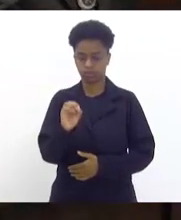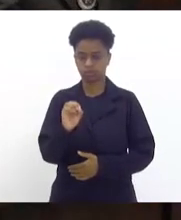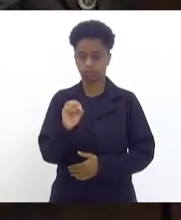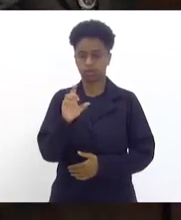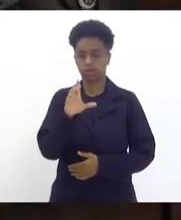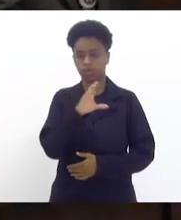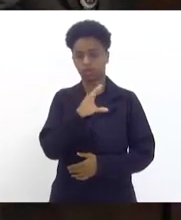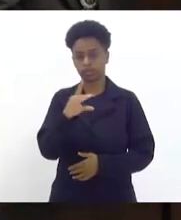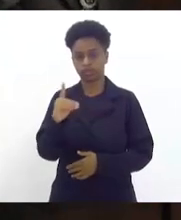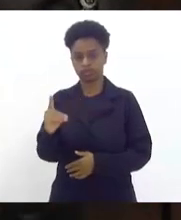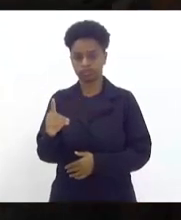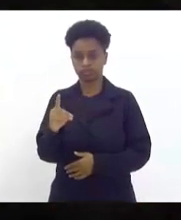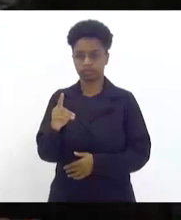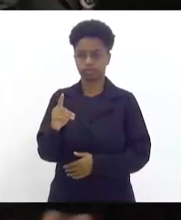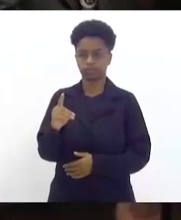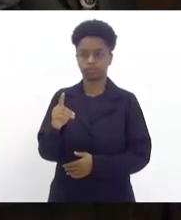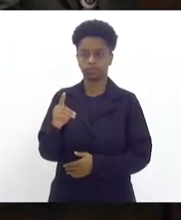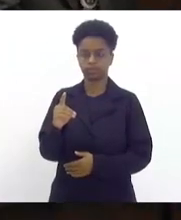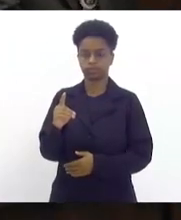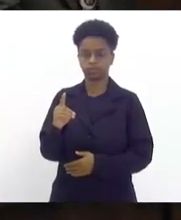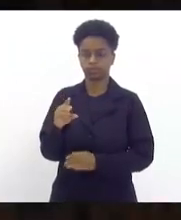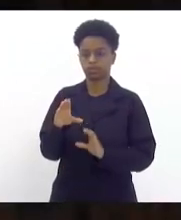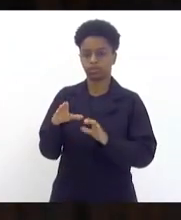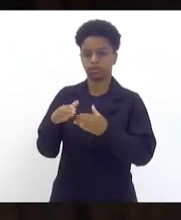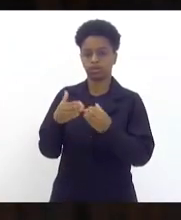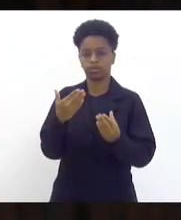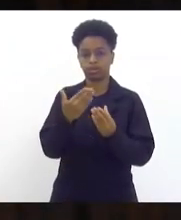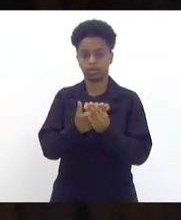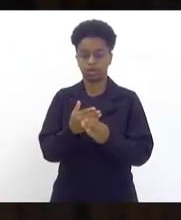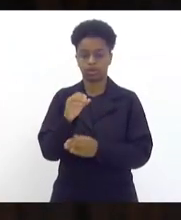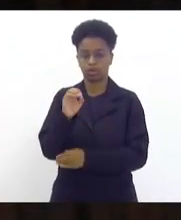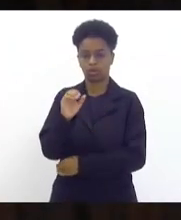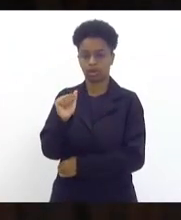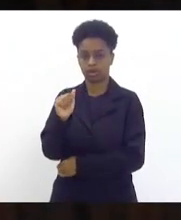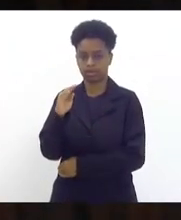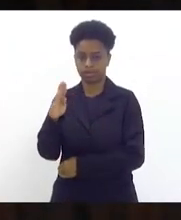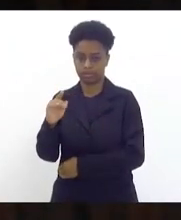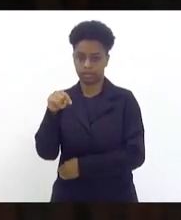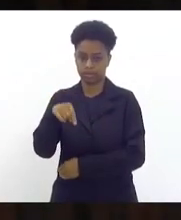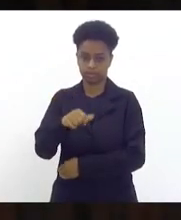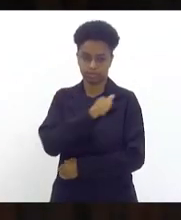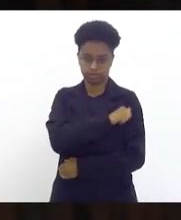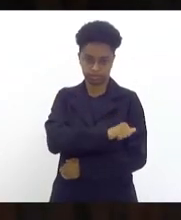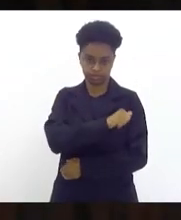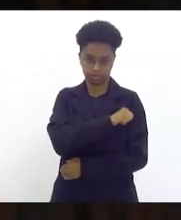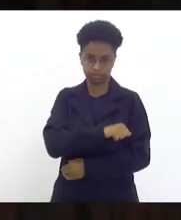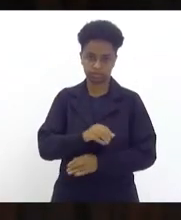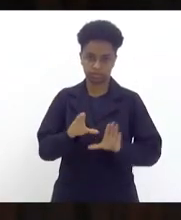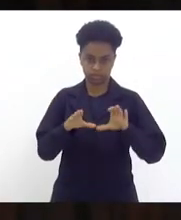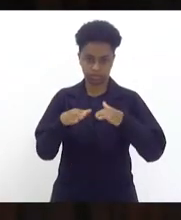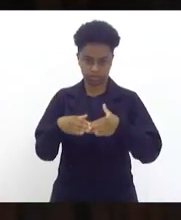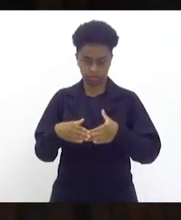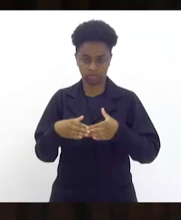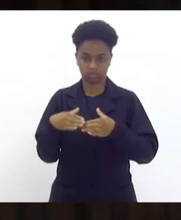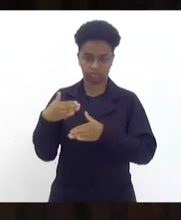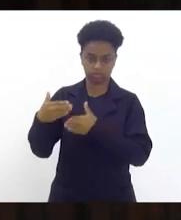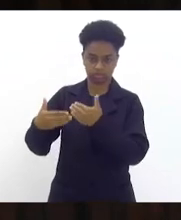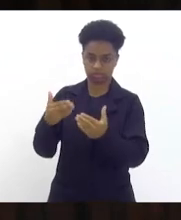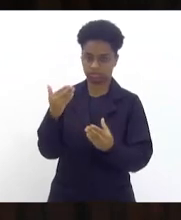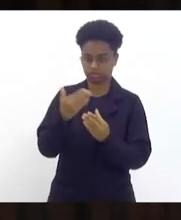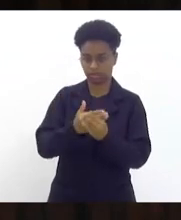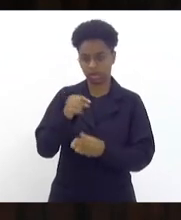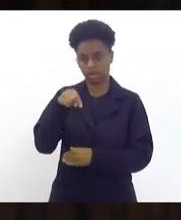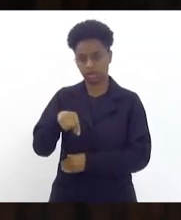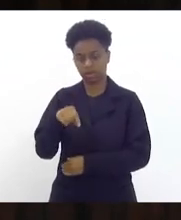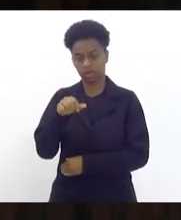da celeridade processual da OAB do Rio de Janeiro comissão de celebridade processual da OAB e a senhora